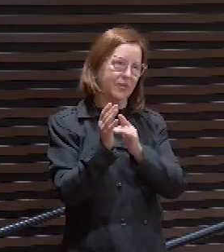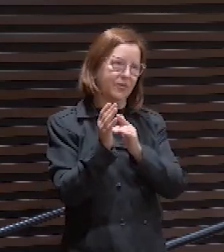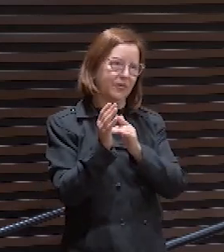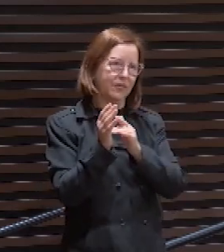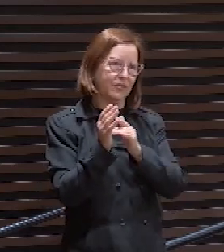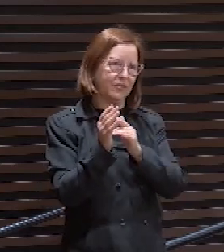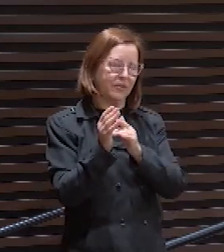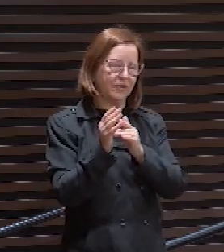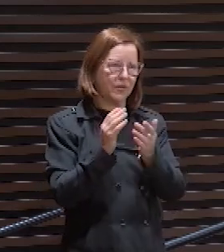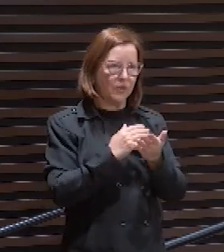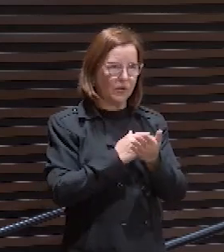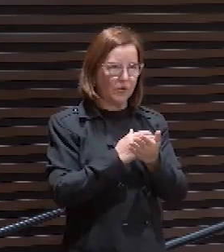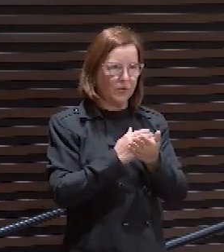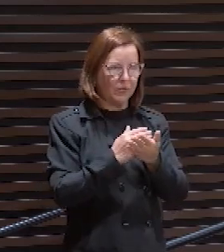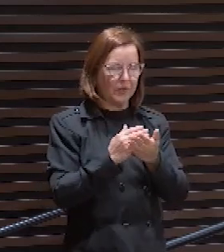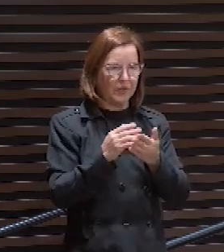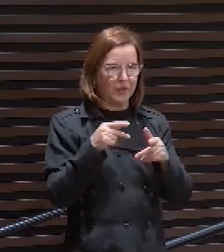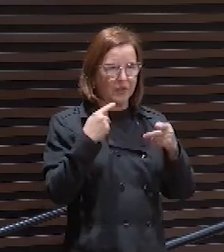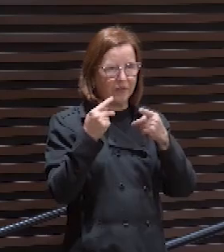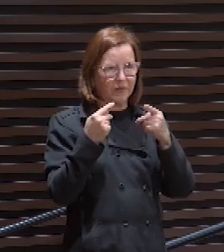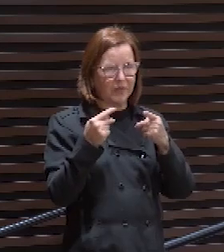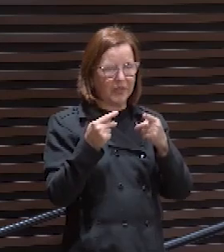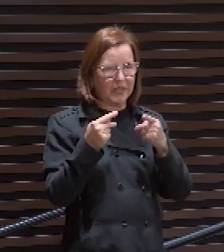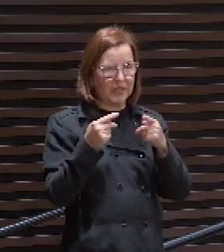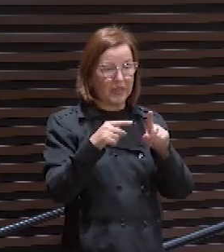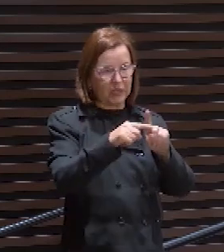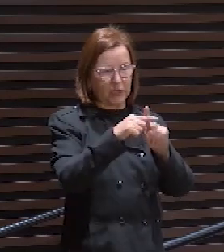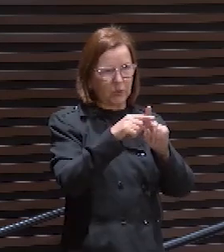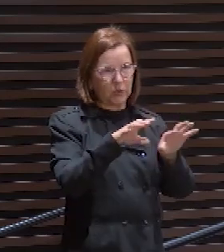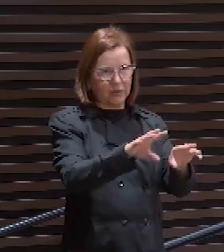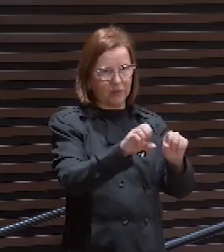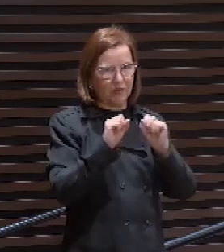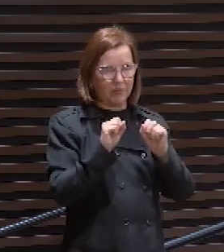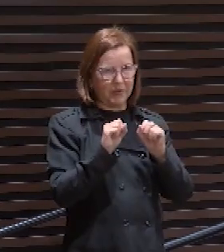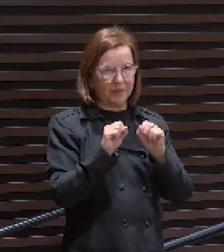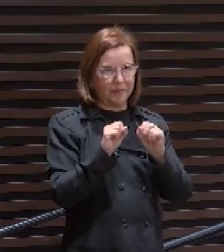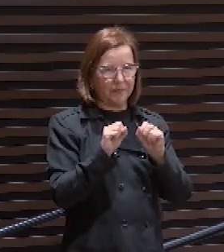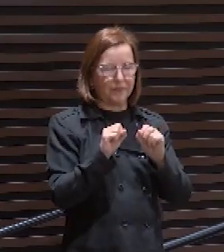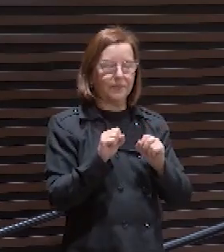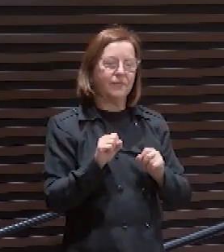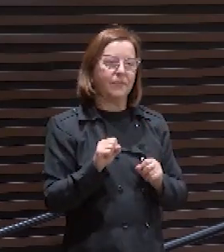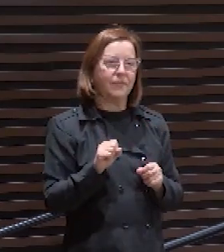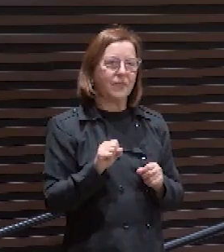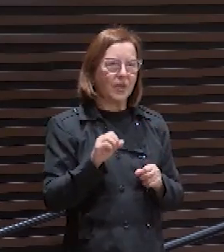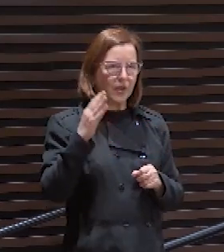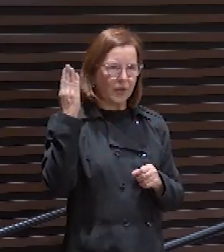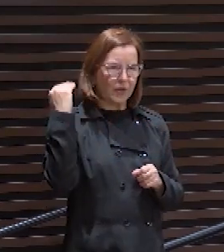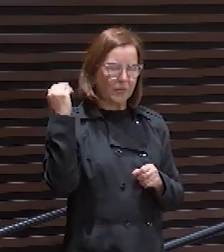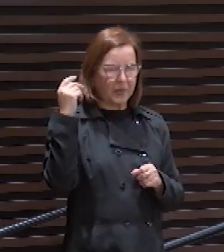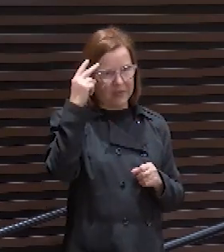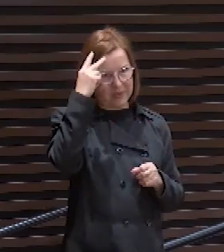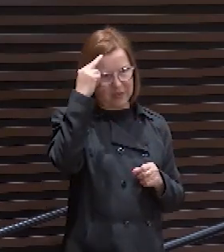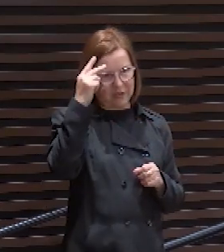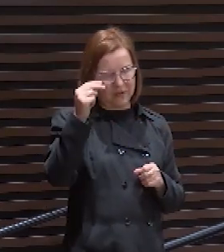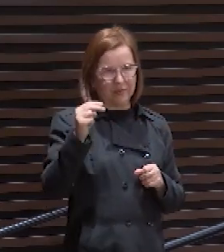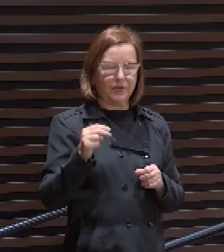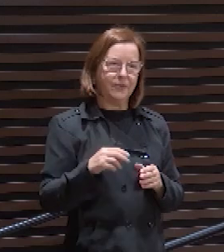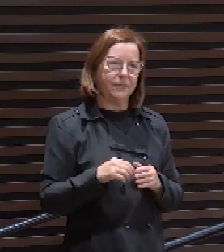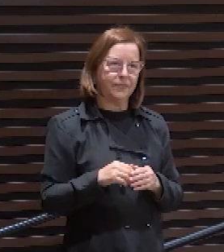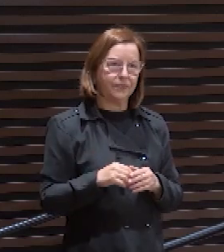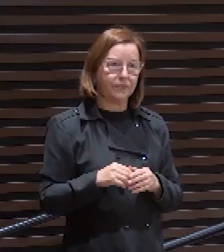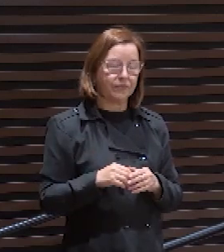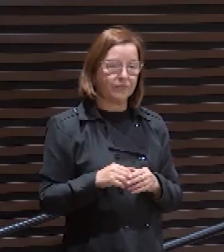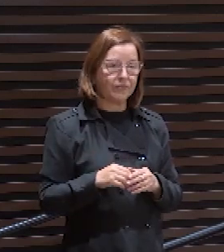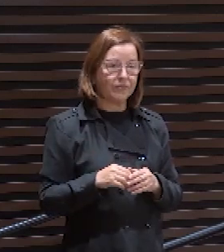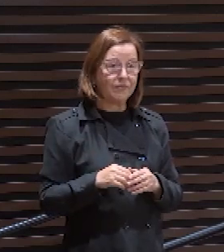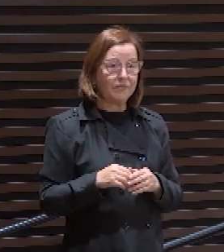falar sobre tomar a cruz. E a respeito de tomar a cruz, a figura na época da história era de um homem condenado que